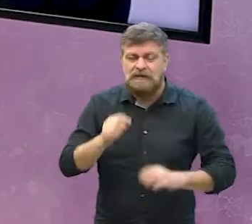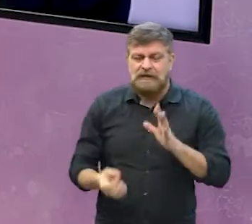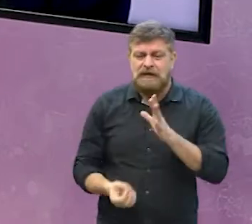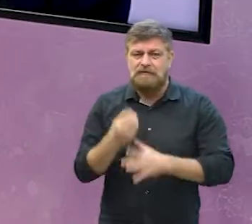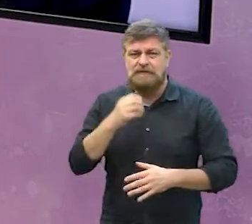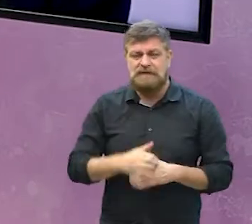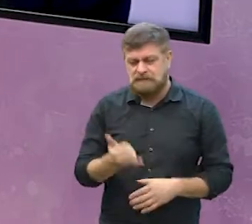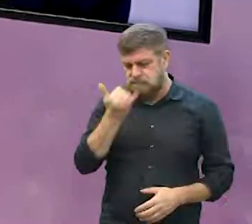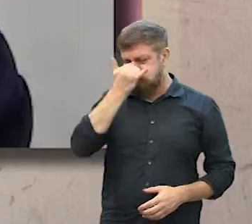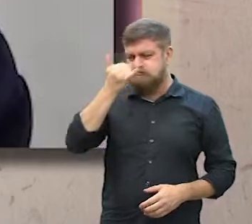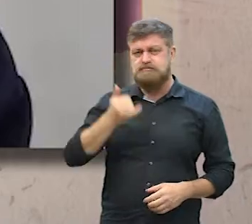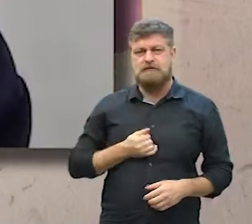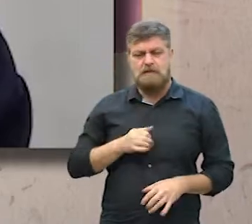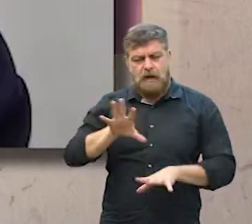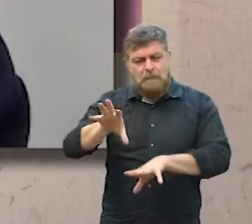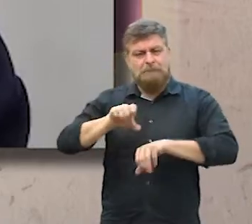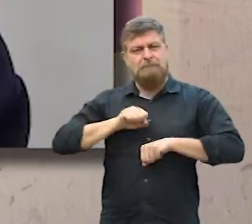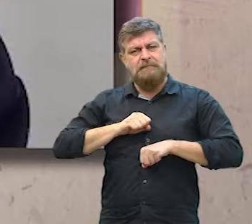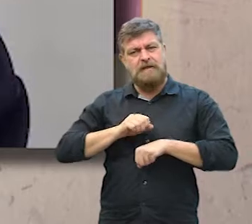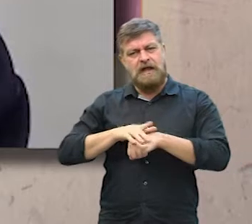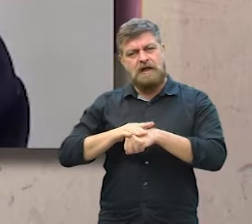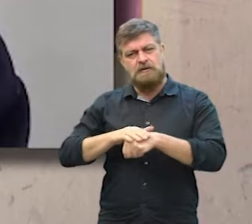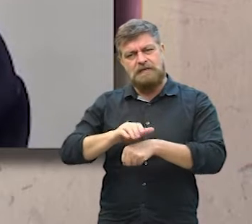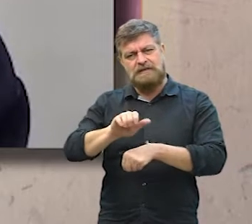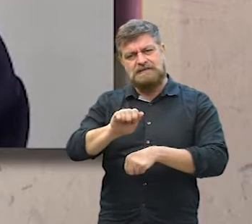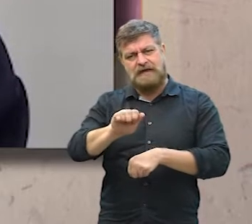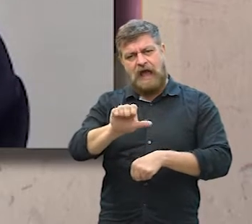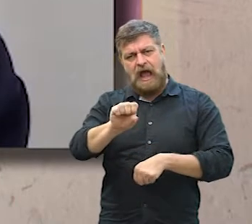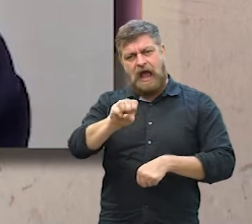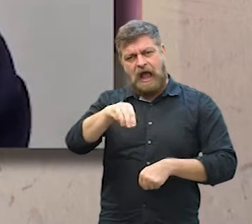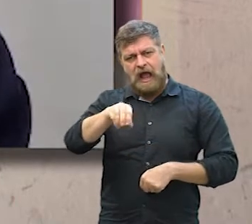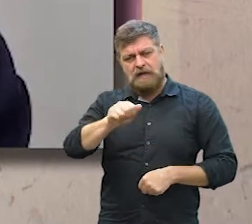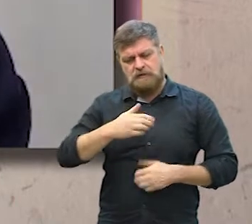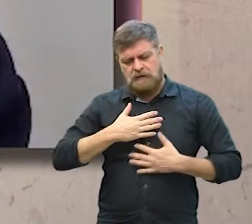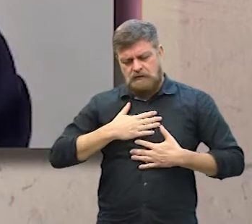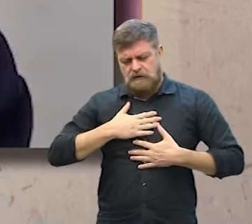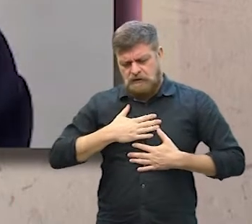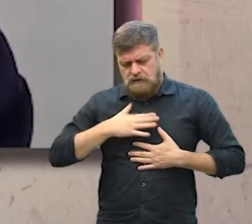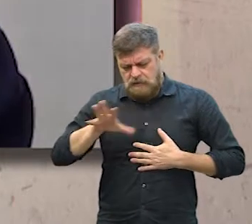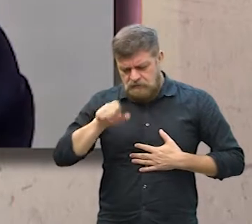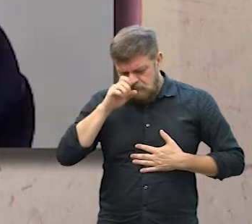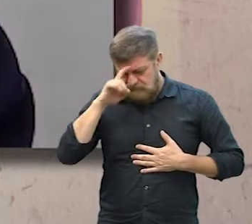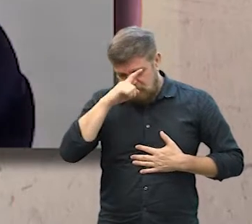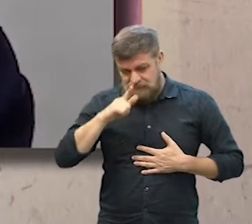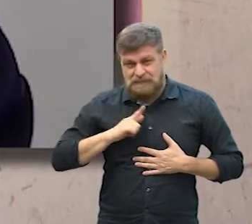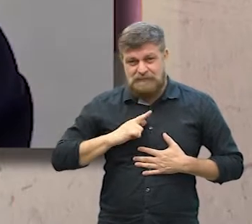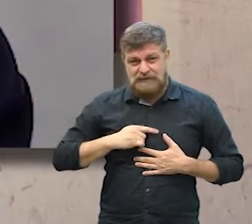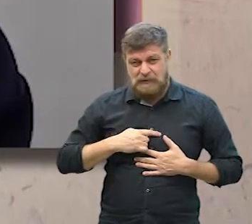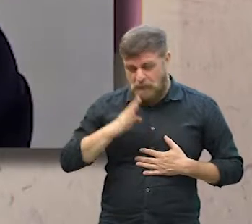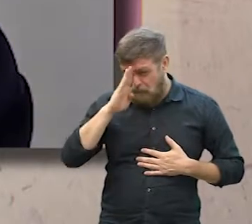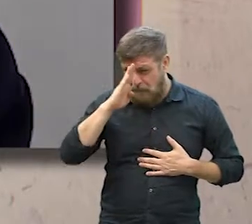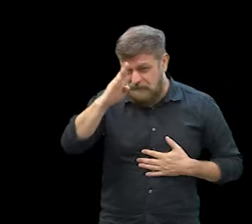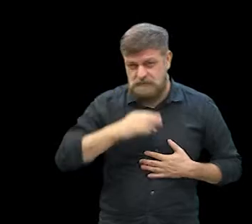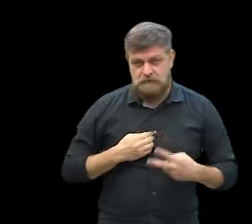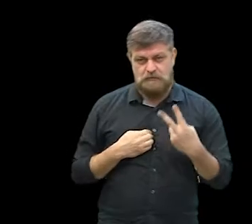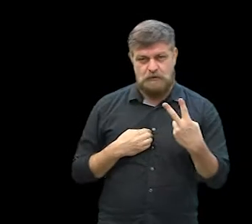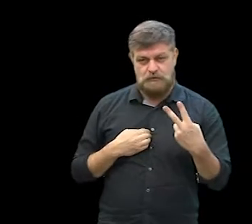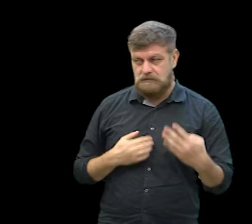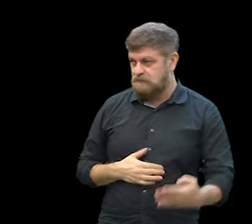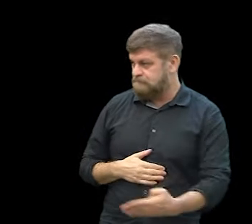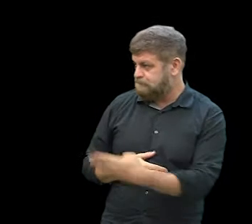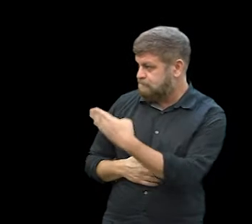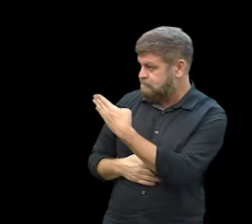a asma, doutor? O mais prevalente, o mais frequente são os ácaros, né? Então, a gente tem 2